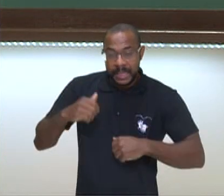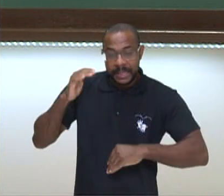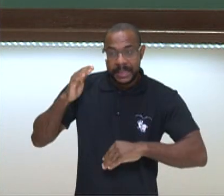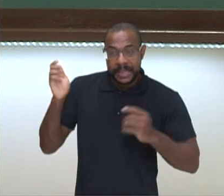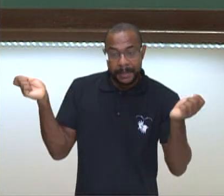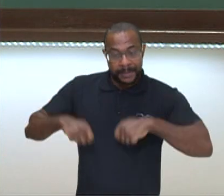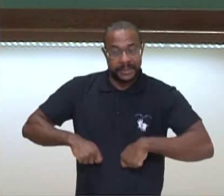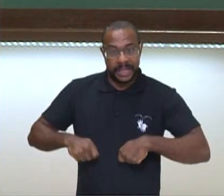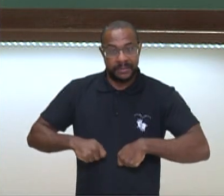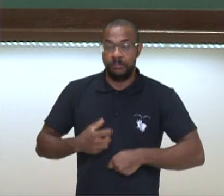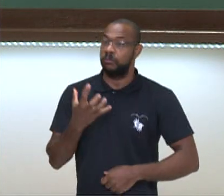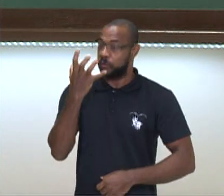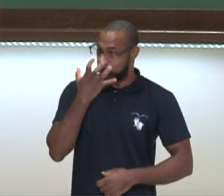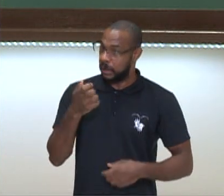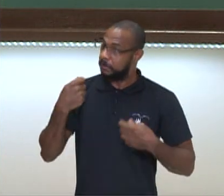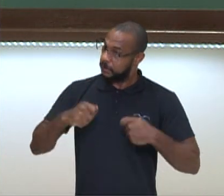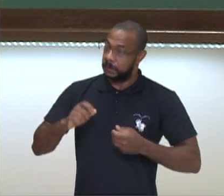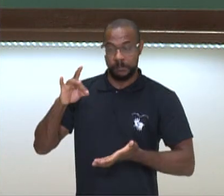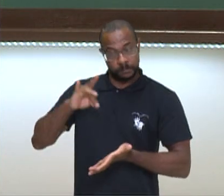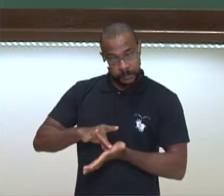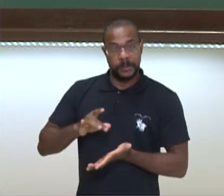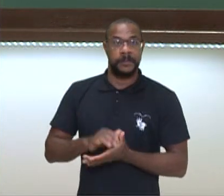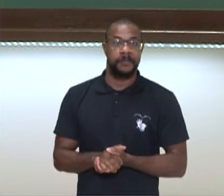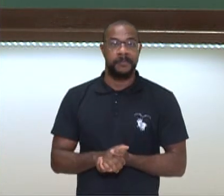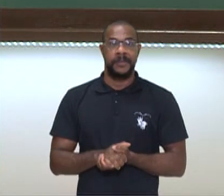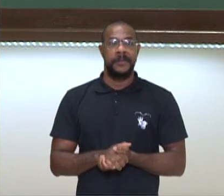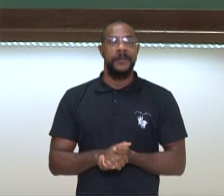capacidade, muita seriedade.